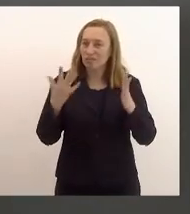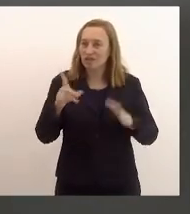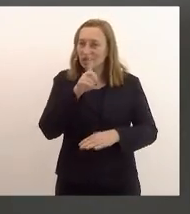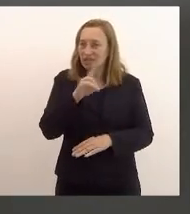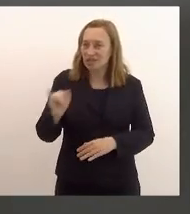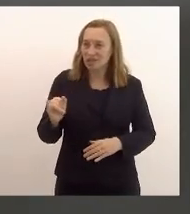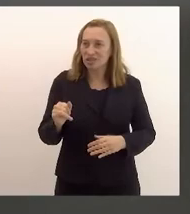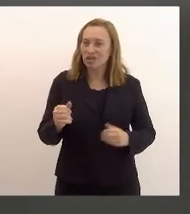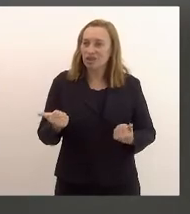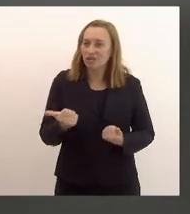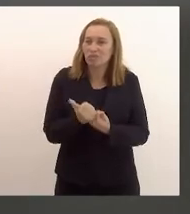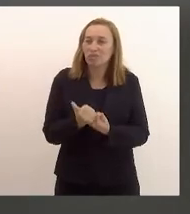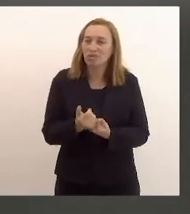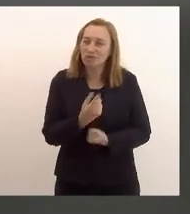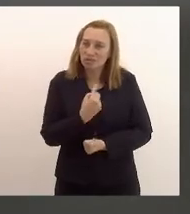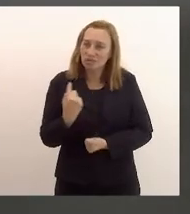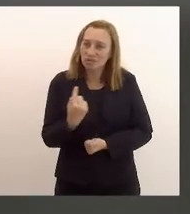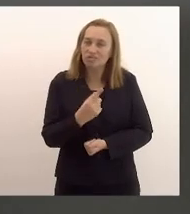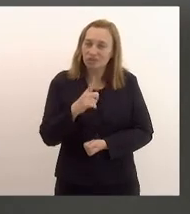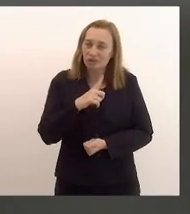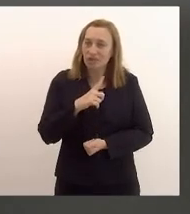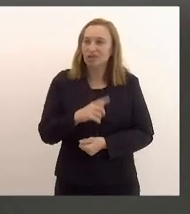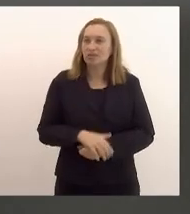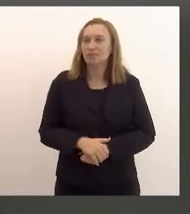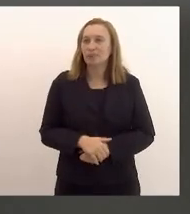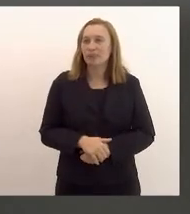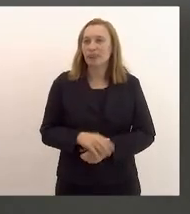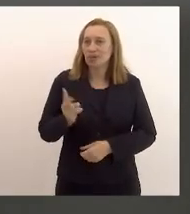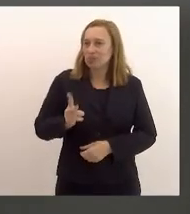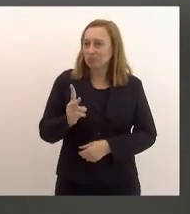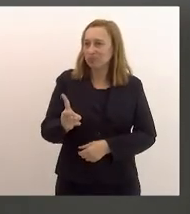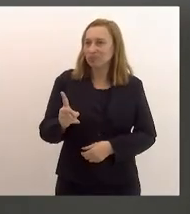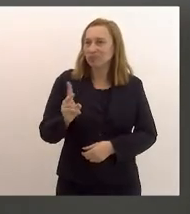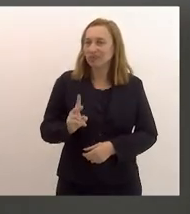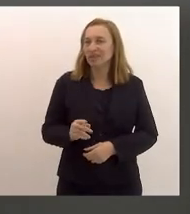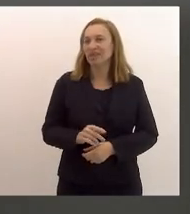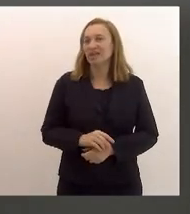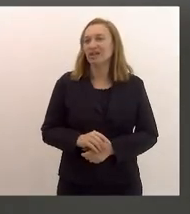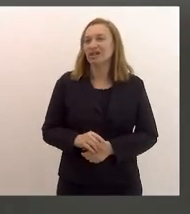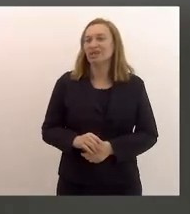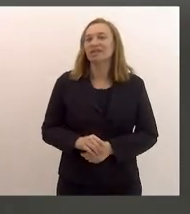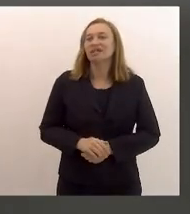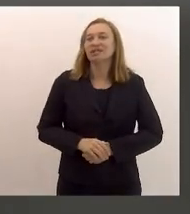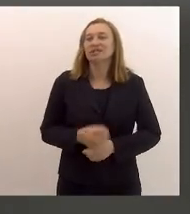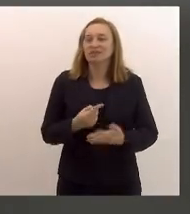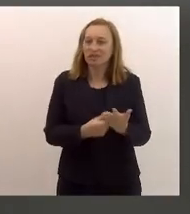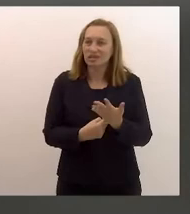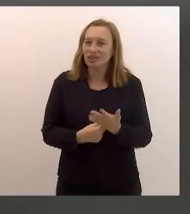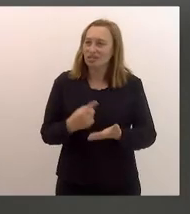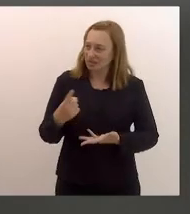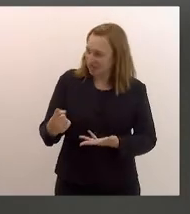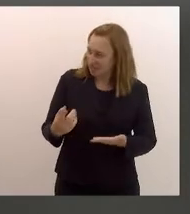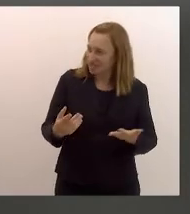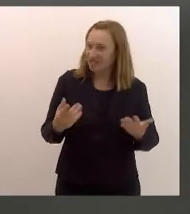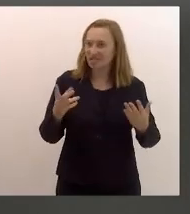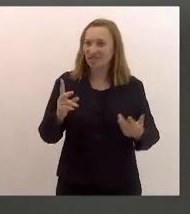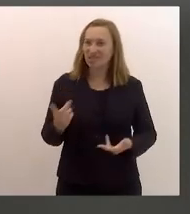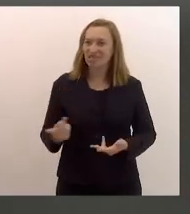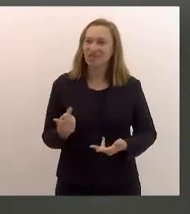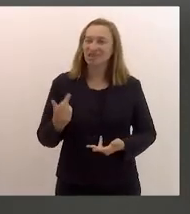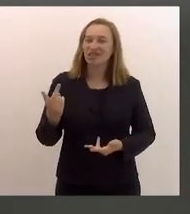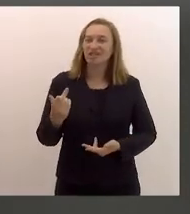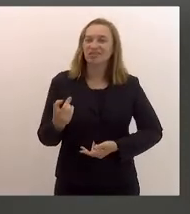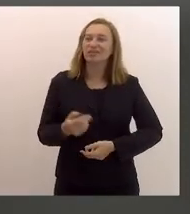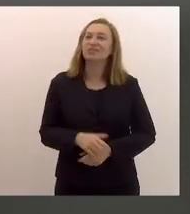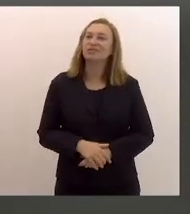contem sempre com a gente eu não preciso pedir que continue sendo assim porque vocês são devotados de votadas